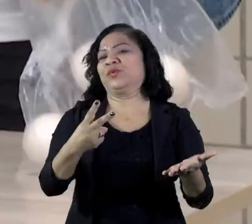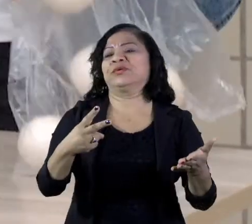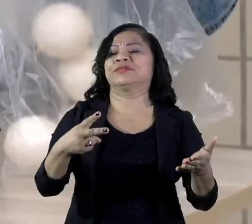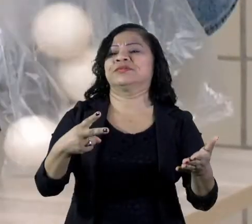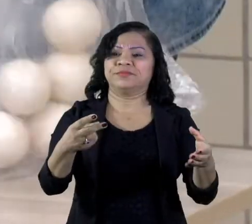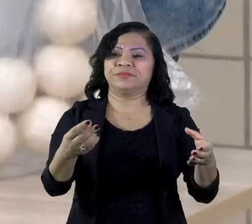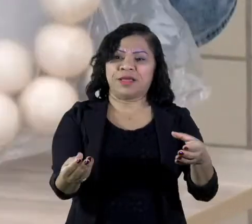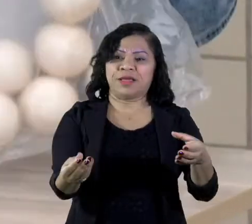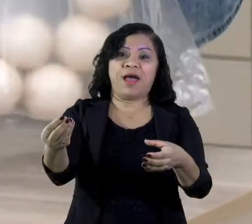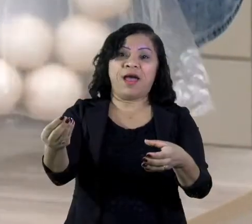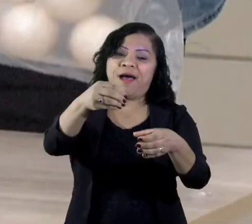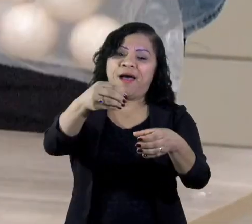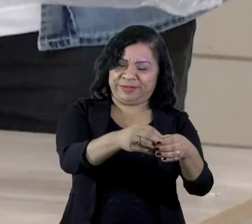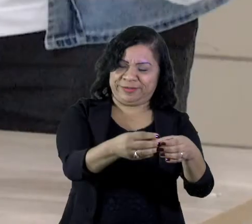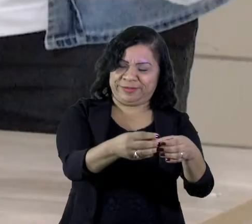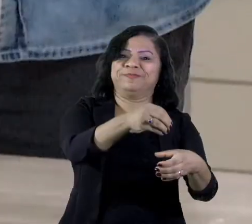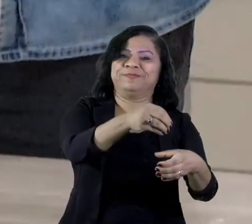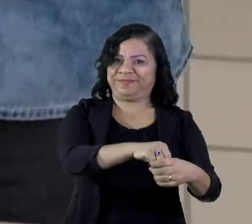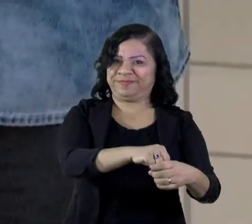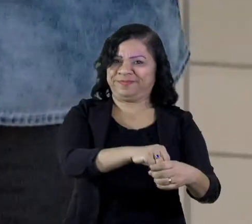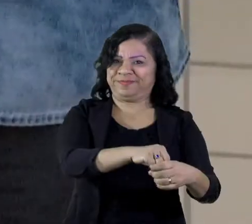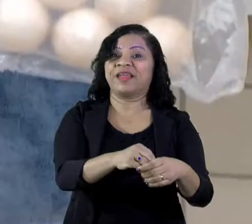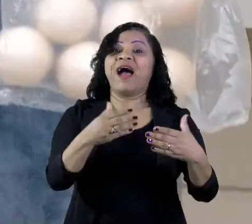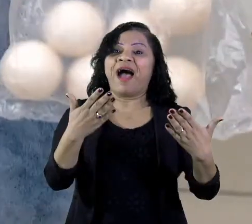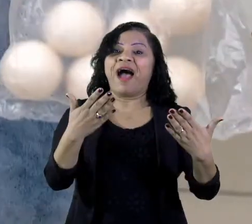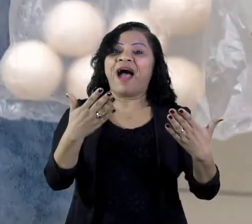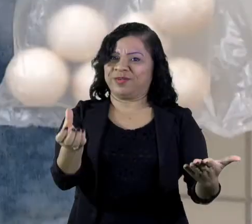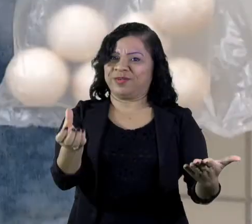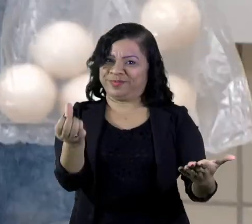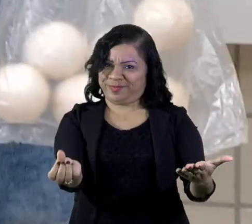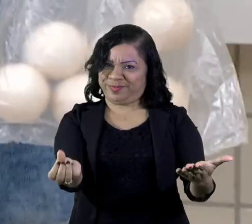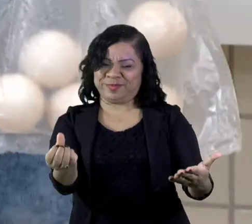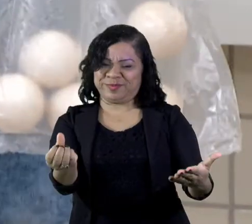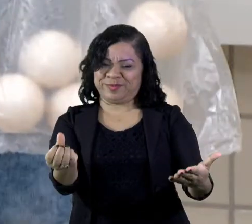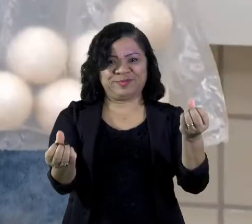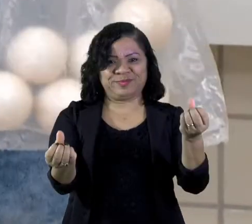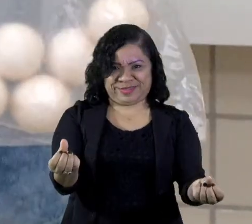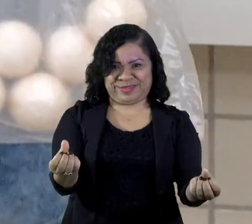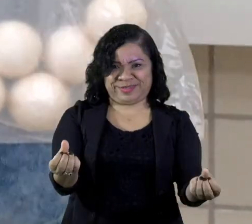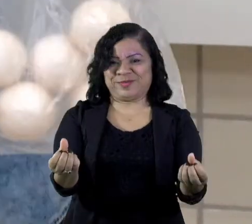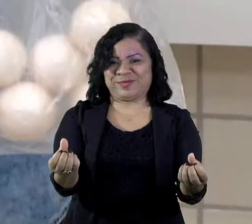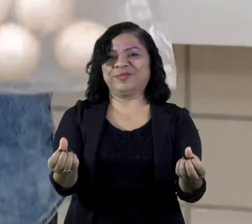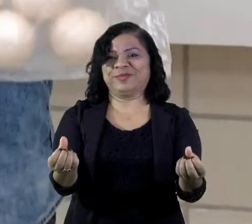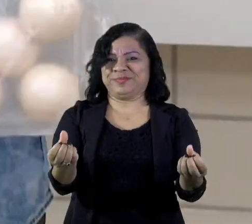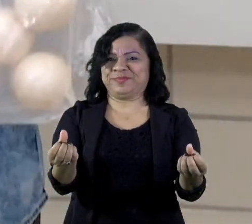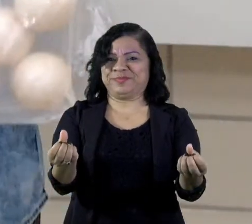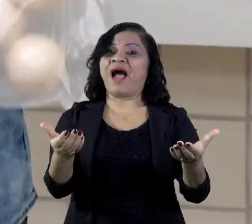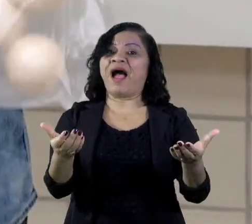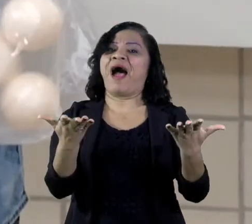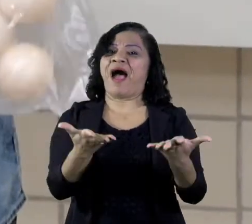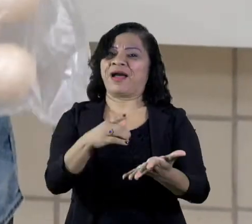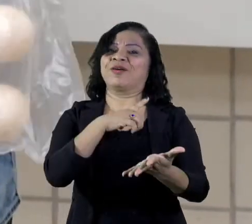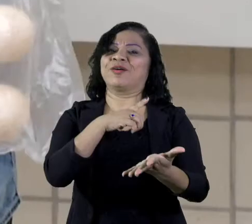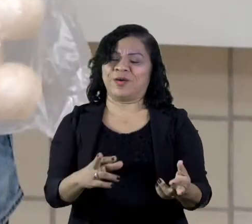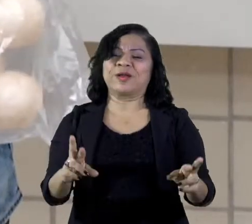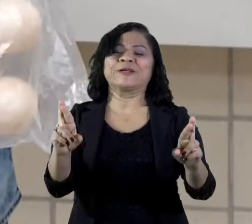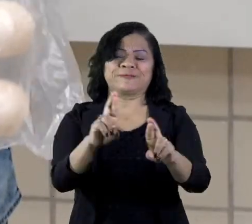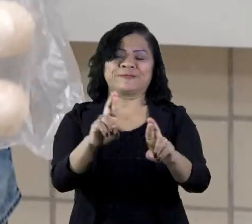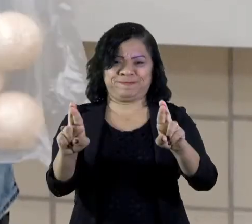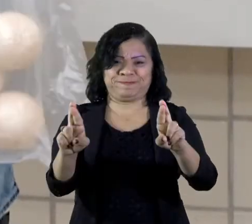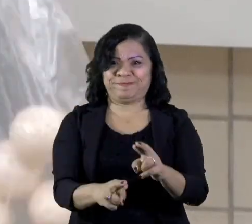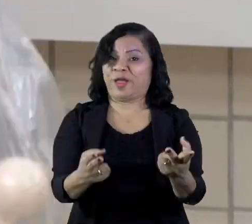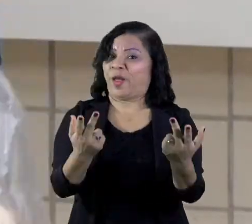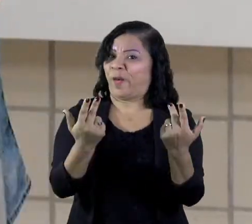E agora nós temos 6 de um lado, 6 de outro, e agora sim nós temos uma relação de